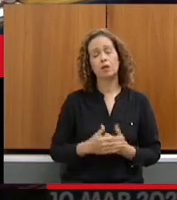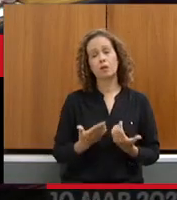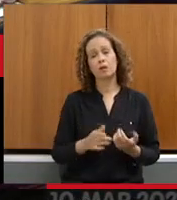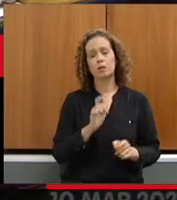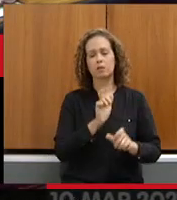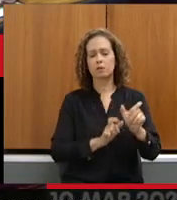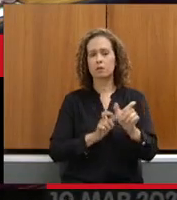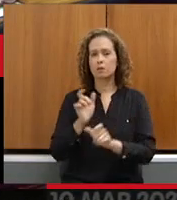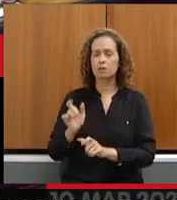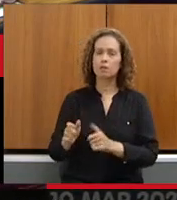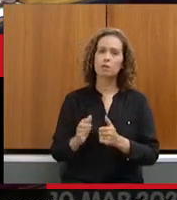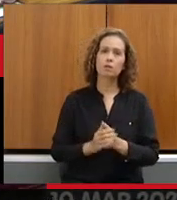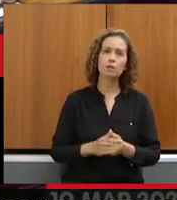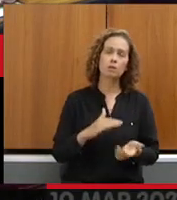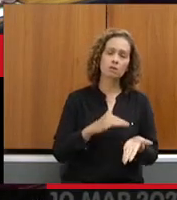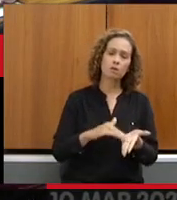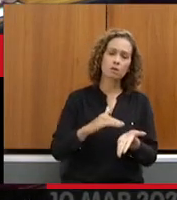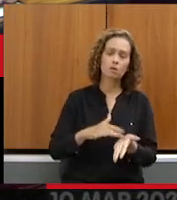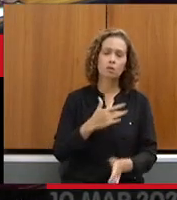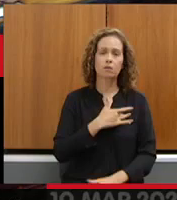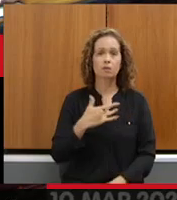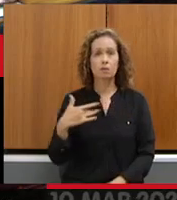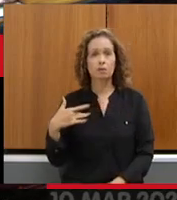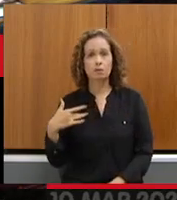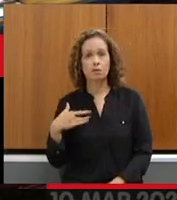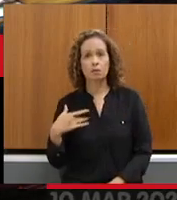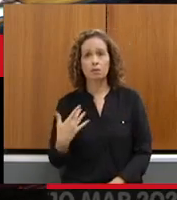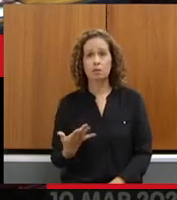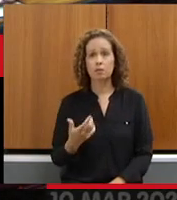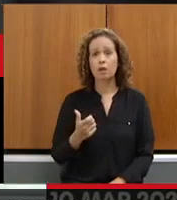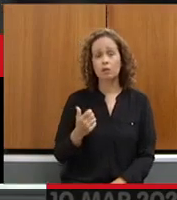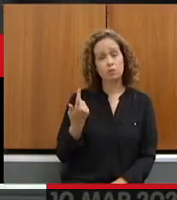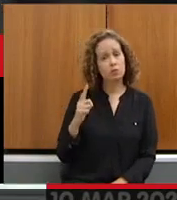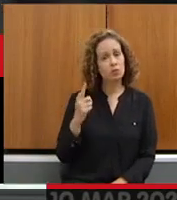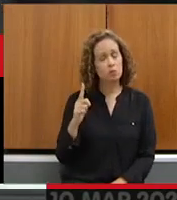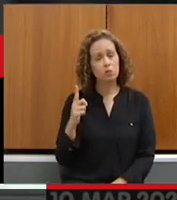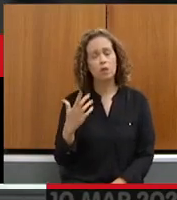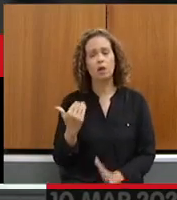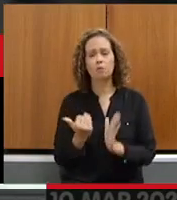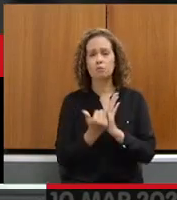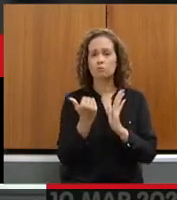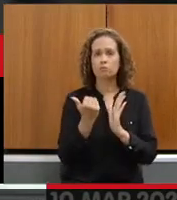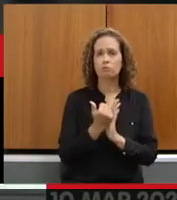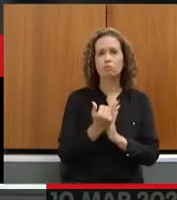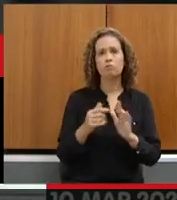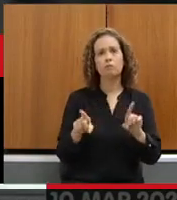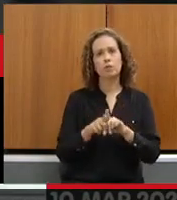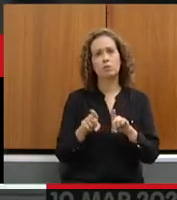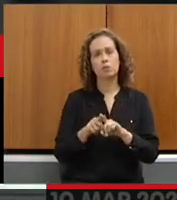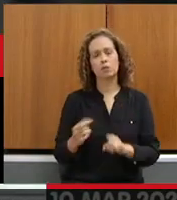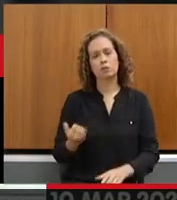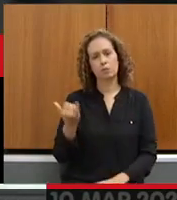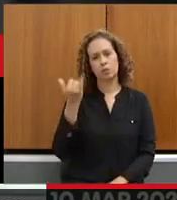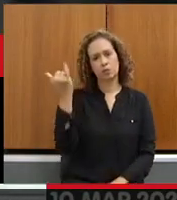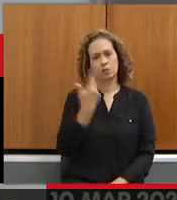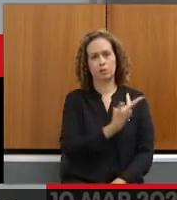estaduais e municipais de saúde como sendo em algum grau de priorização também é